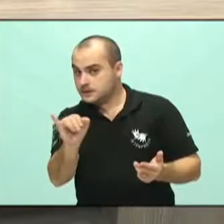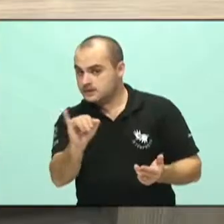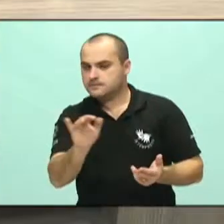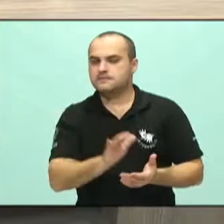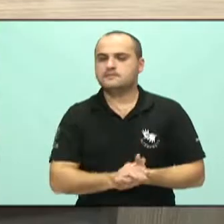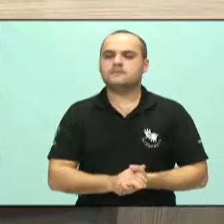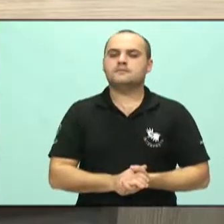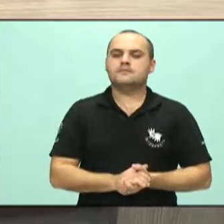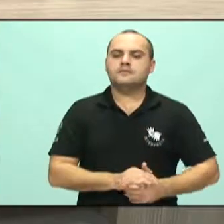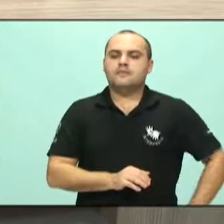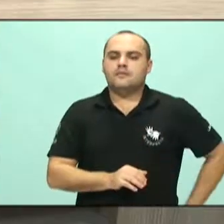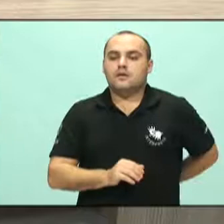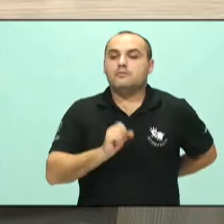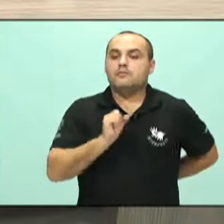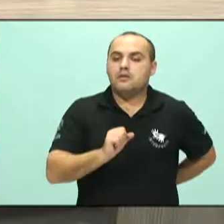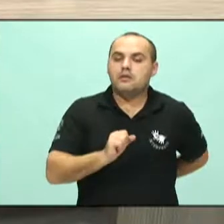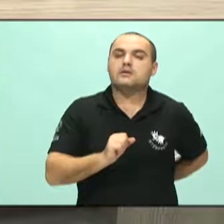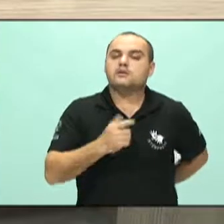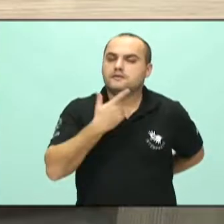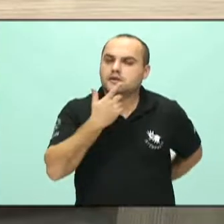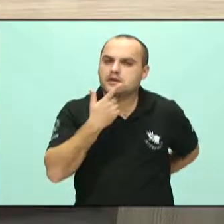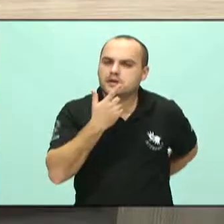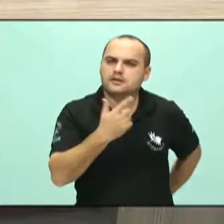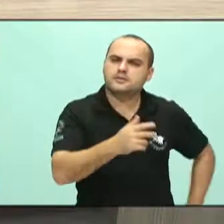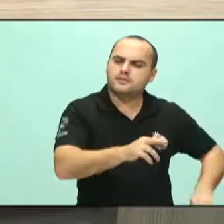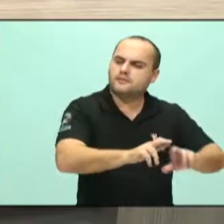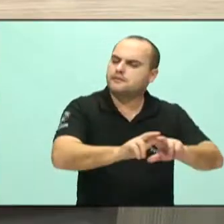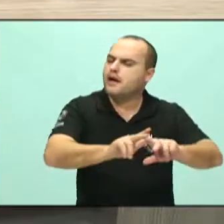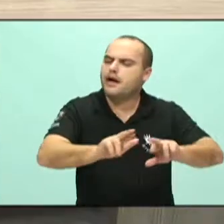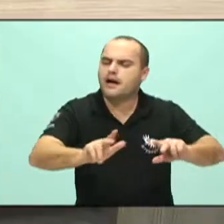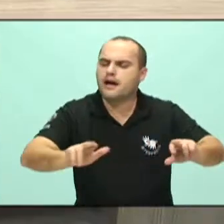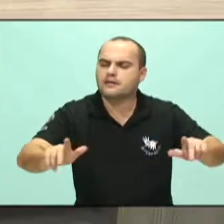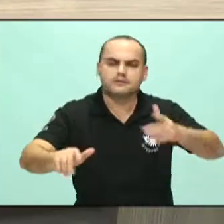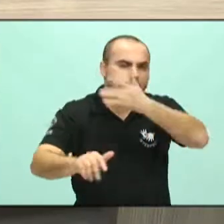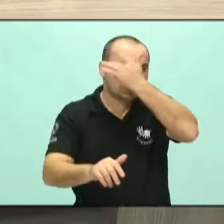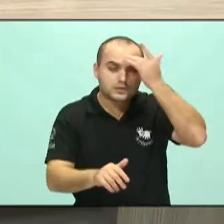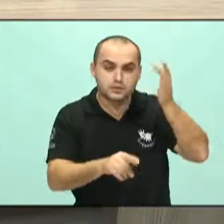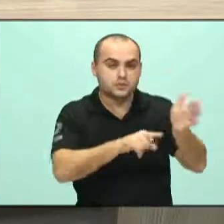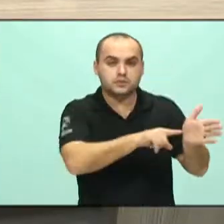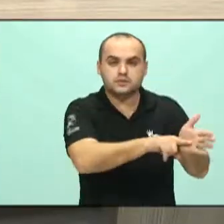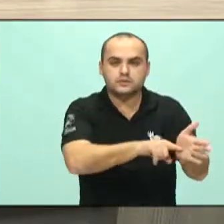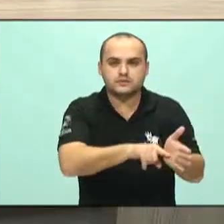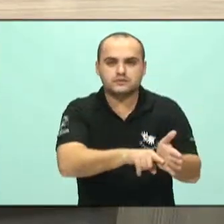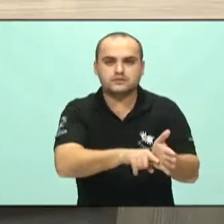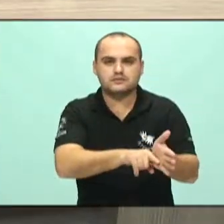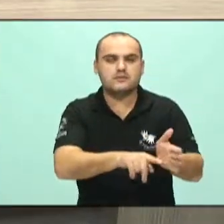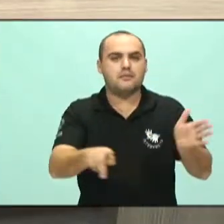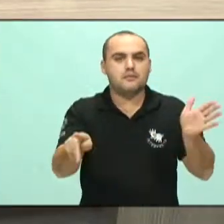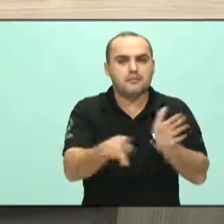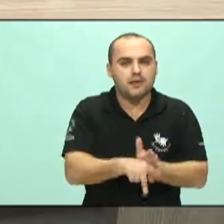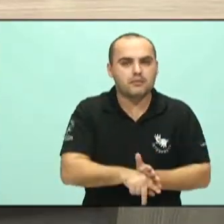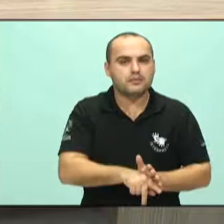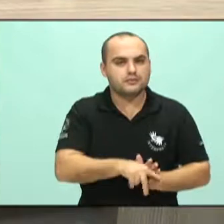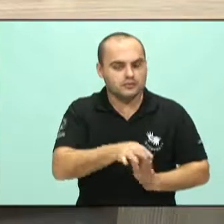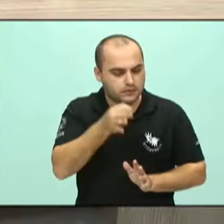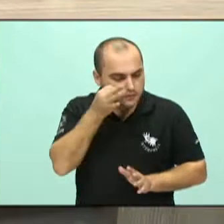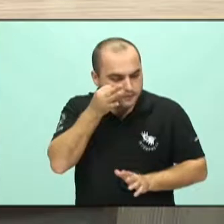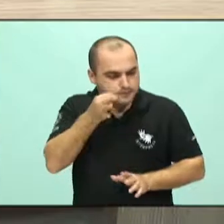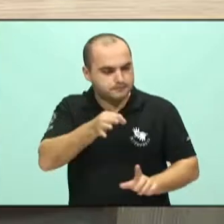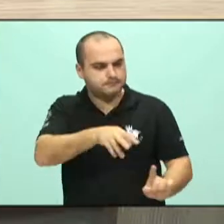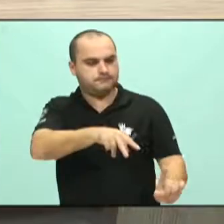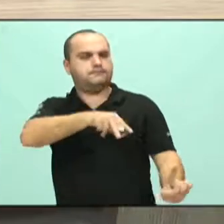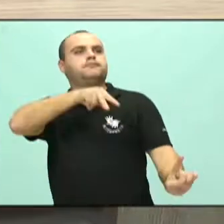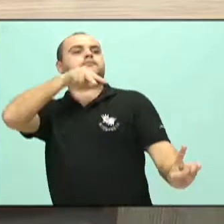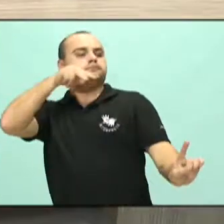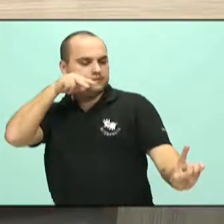Itajaí, podem ser abordados por diferentes historiadores de acordo com o ponto de vista em que ele